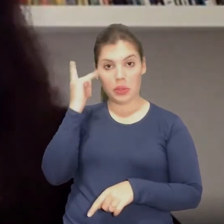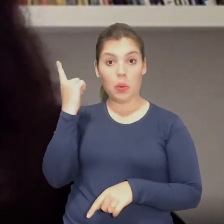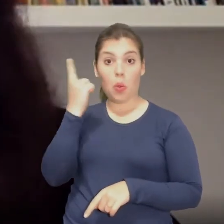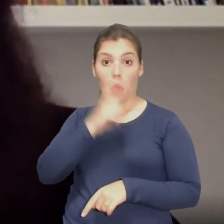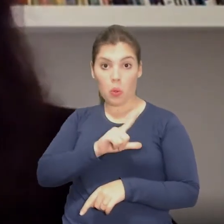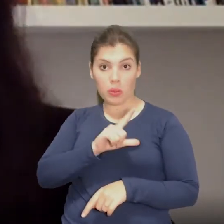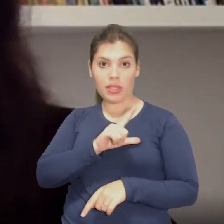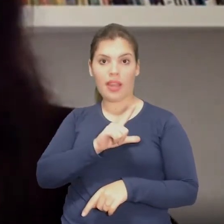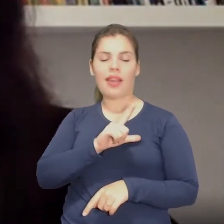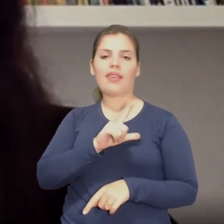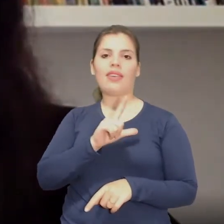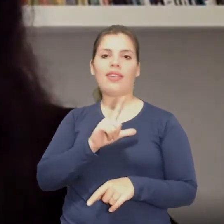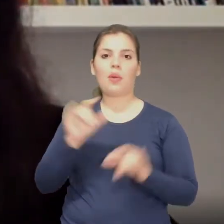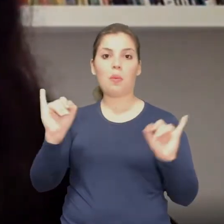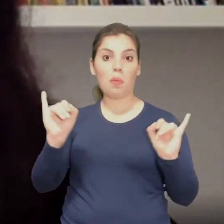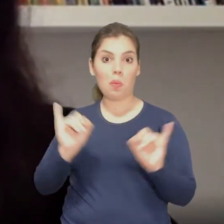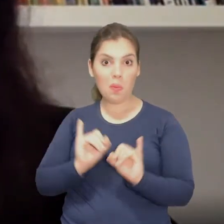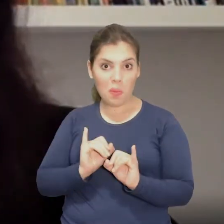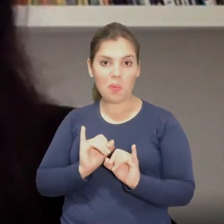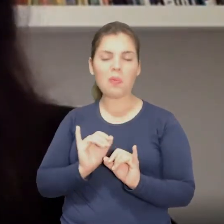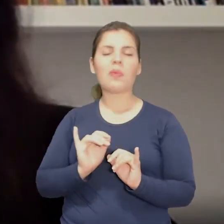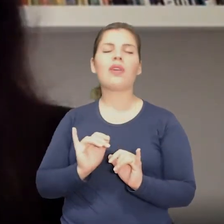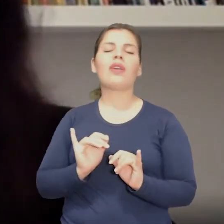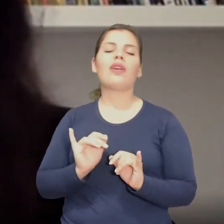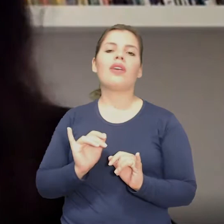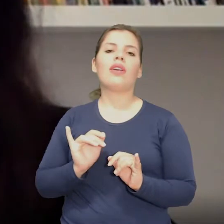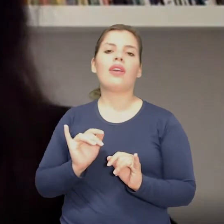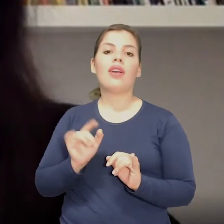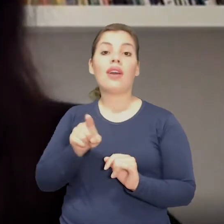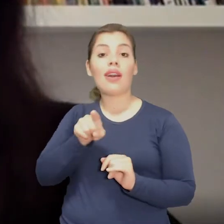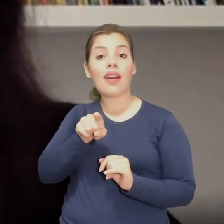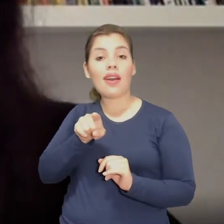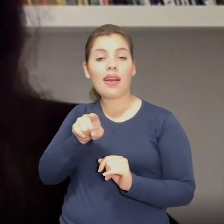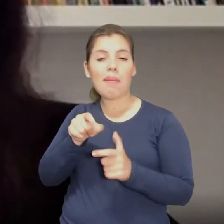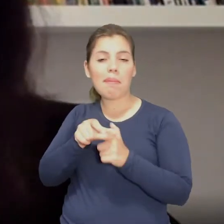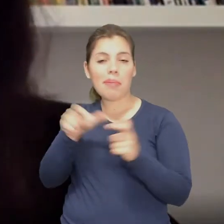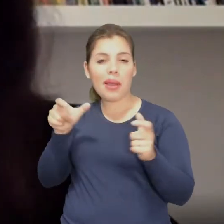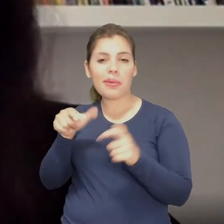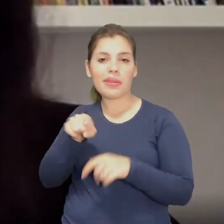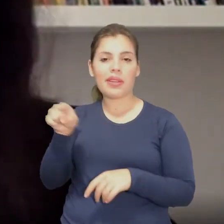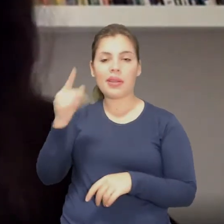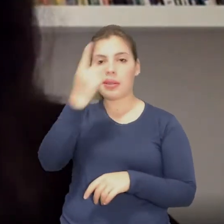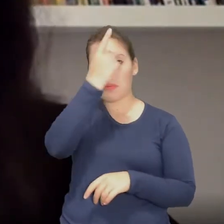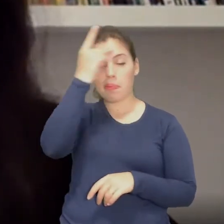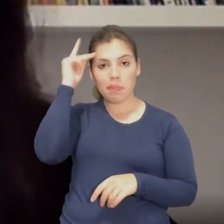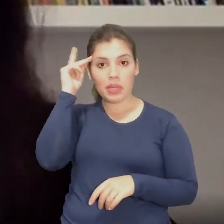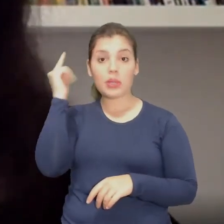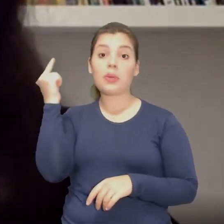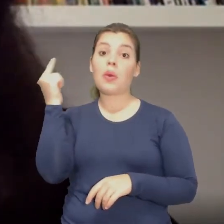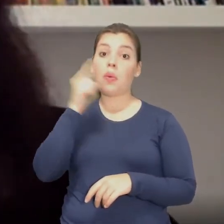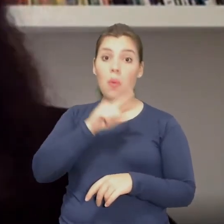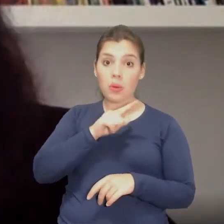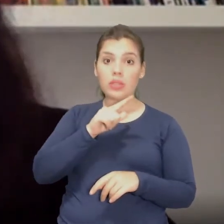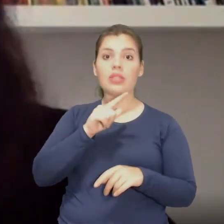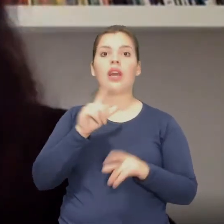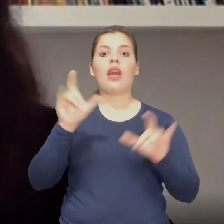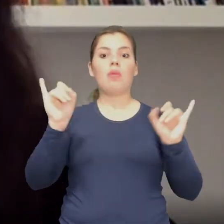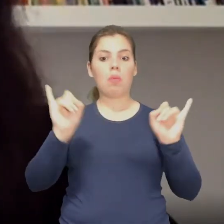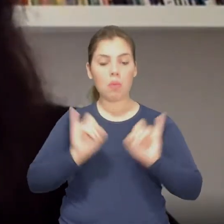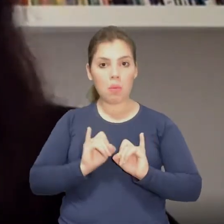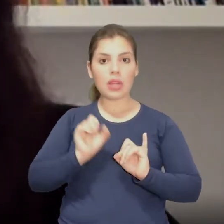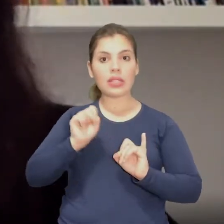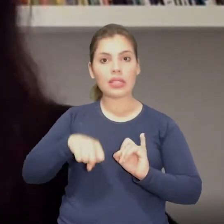que conseguem ficar abaixo do peso inicial, uma proporção grande dessas pessoas ficam abaixo do peso